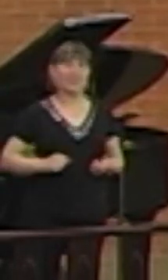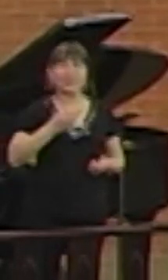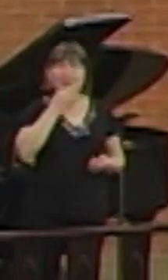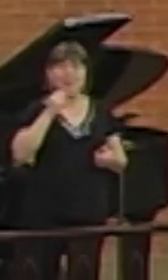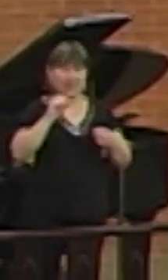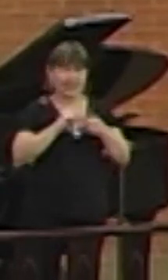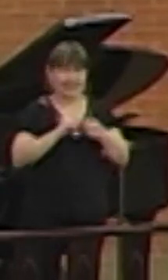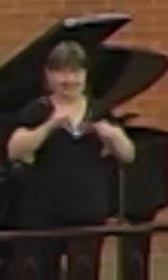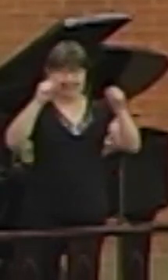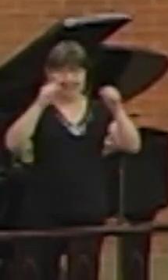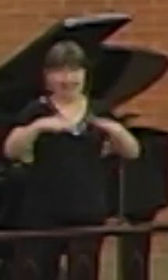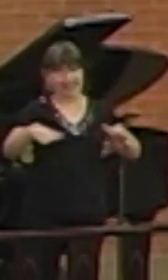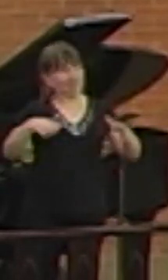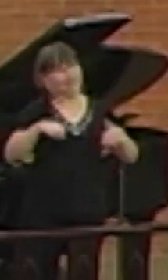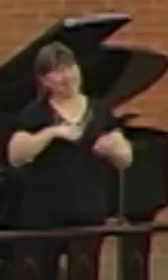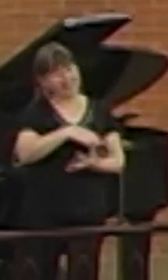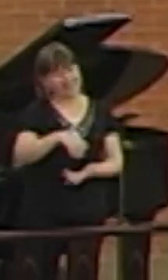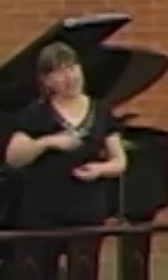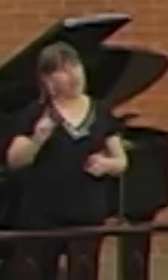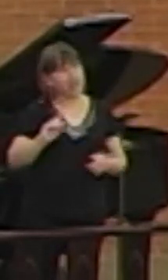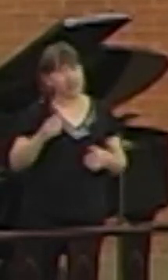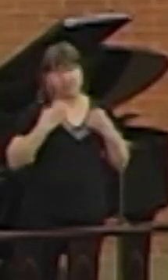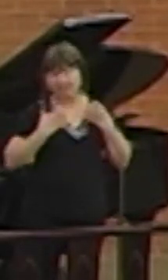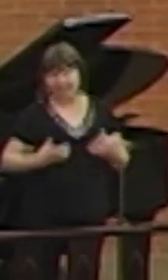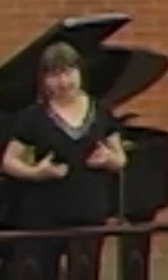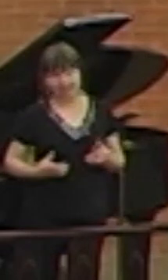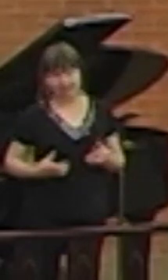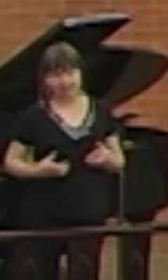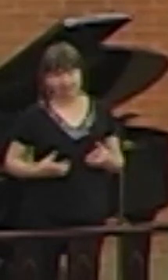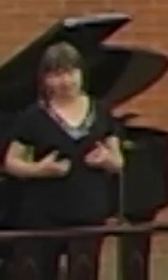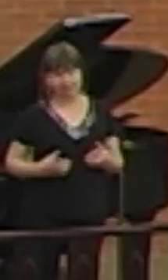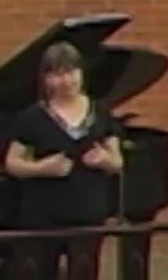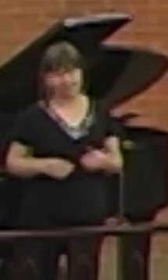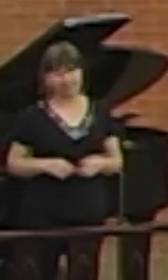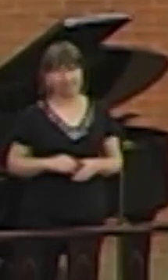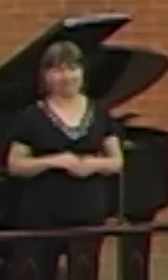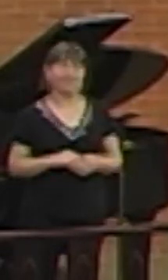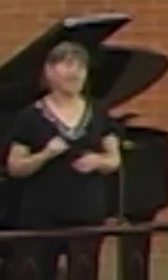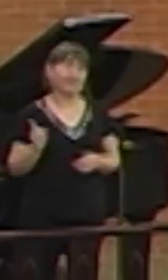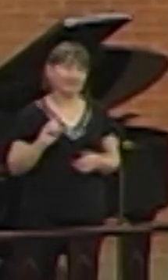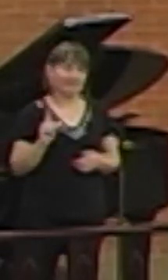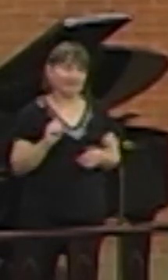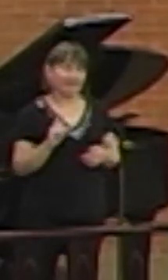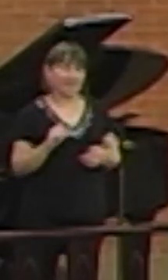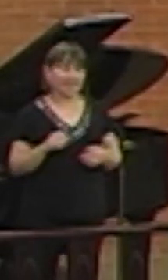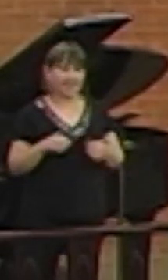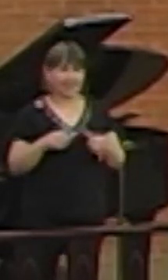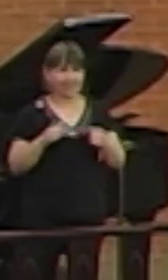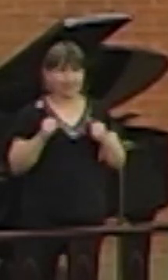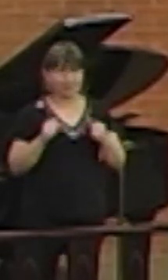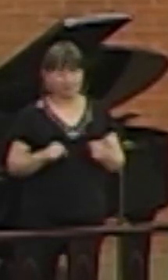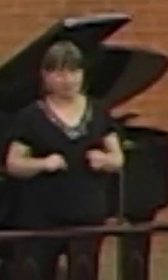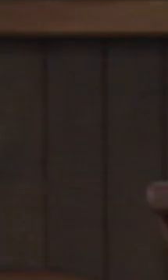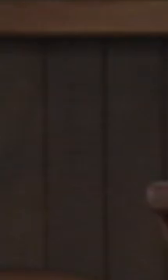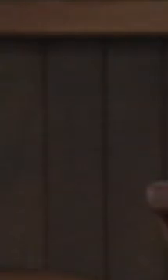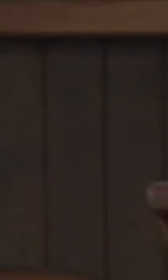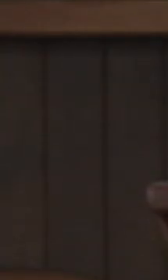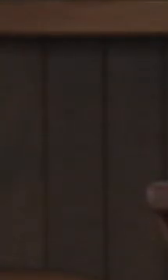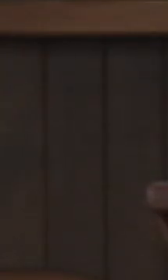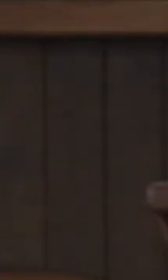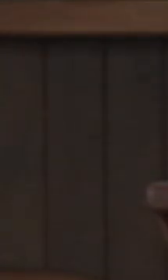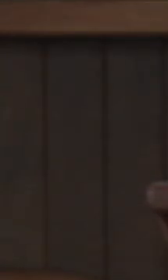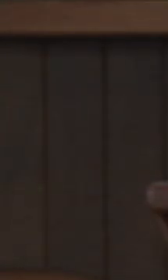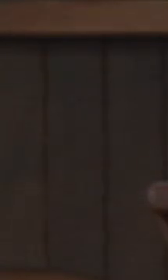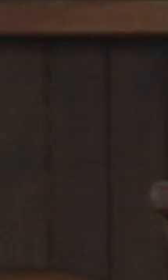fins da terra nem se cansa nem se fatiga não se pode esquadrinhar o seu entendimento